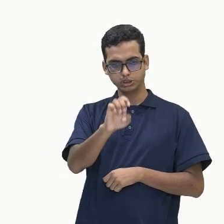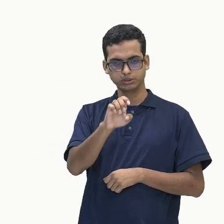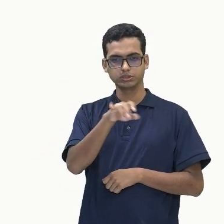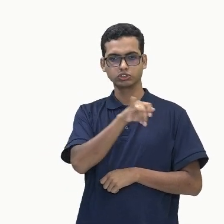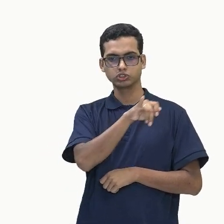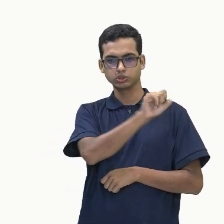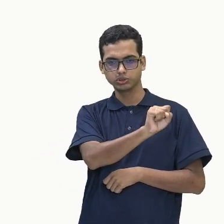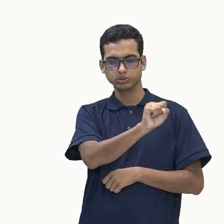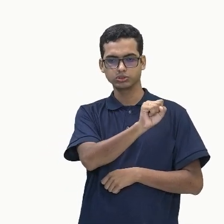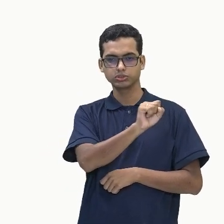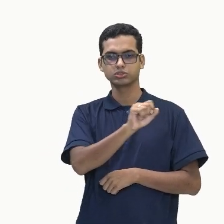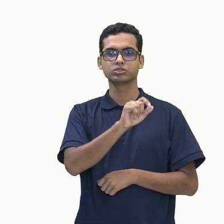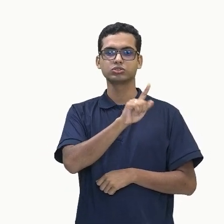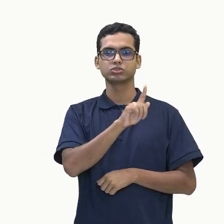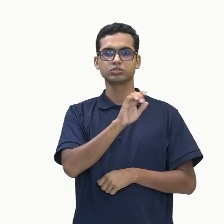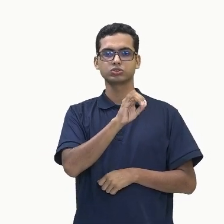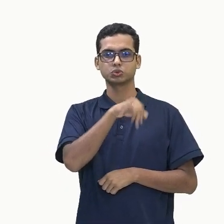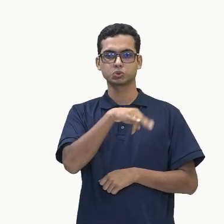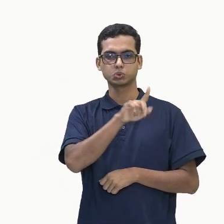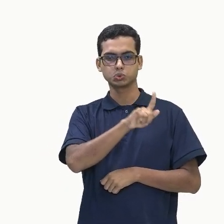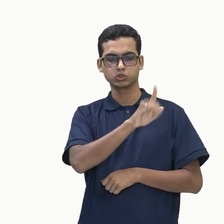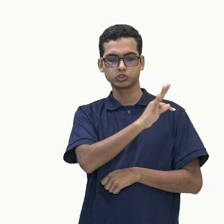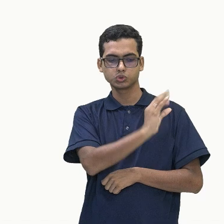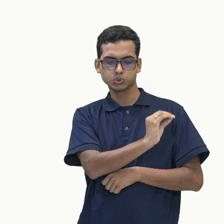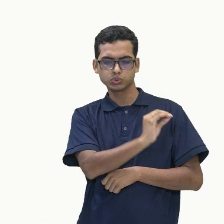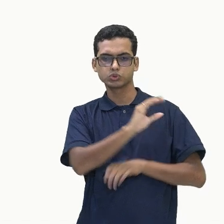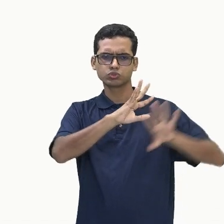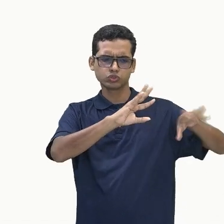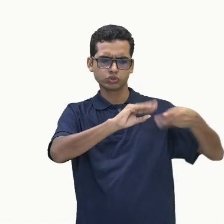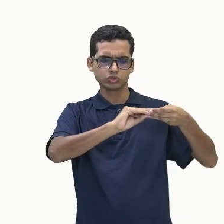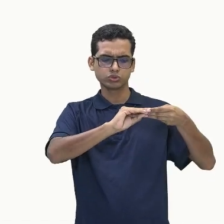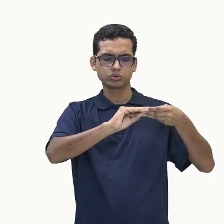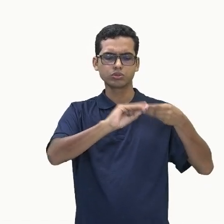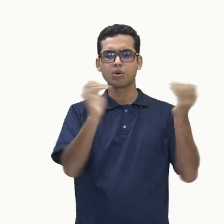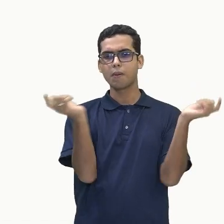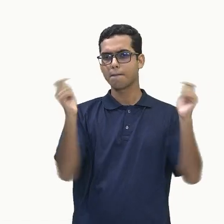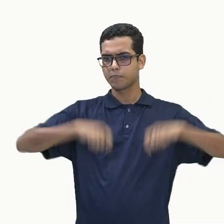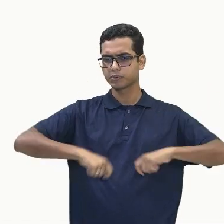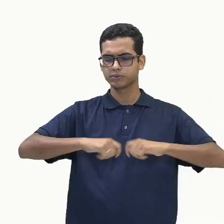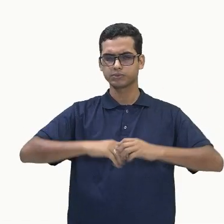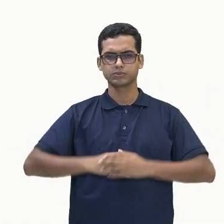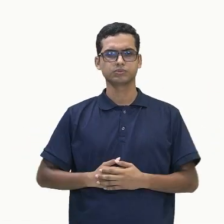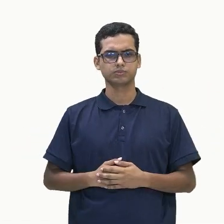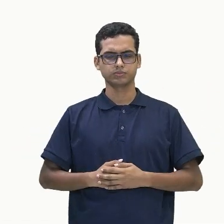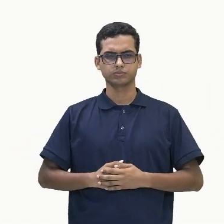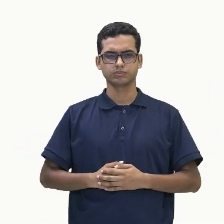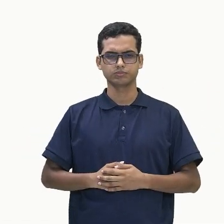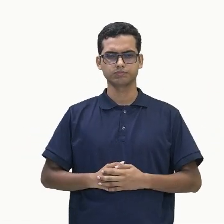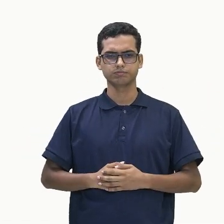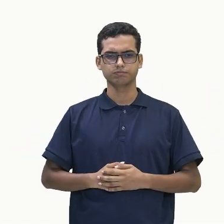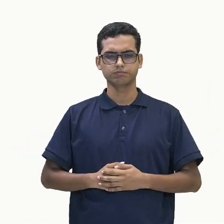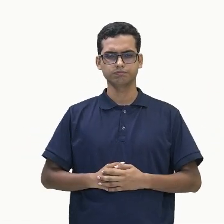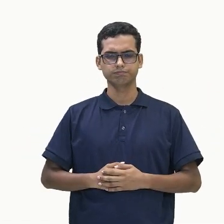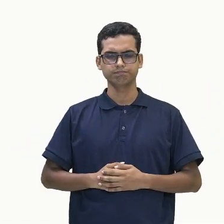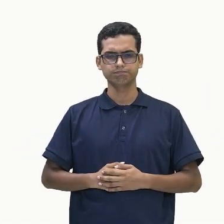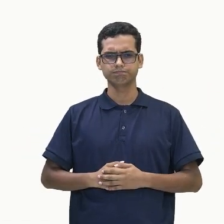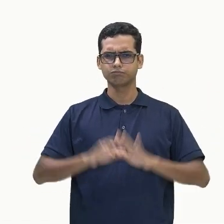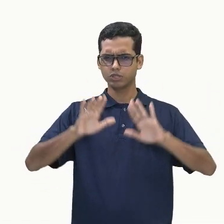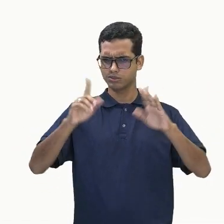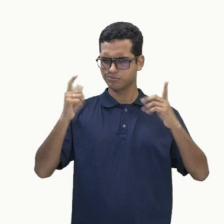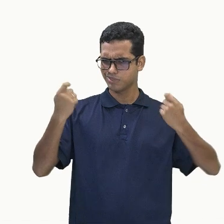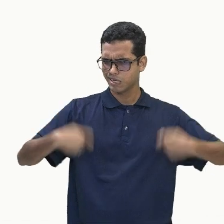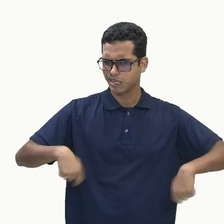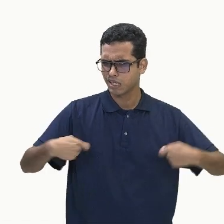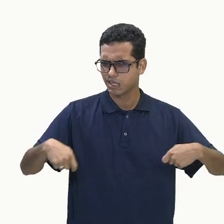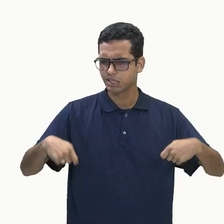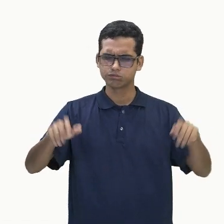the office, ok? Eu poderia completar. Yes, she is going to the office. Mas não preciso